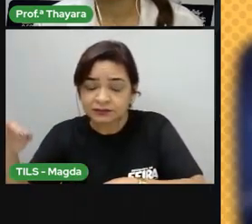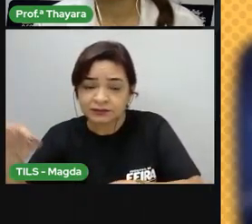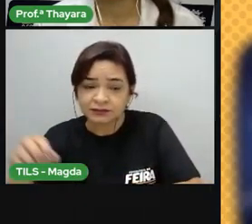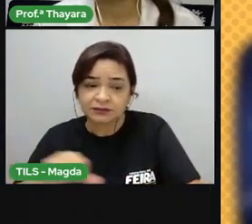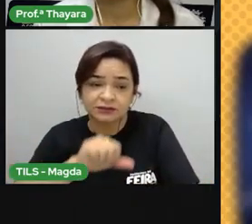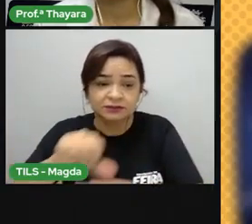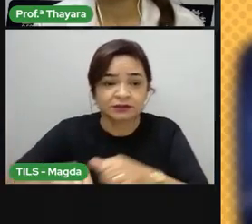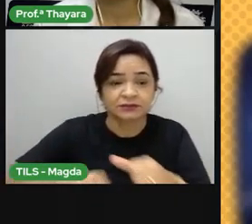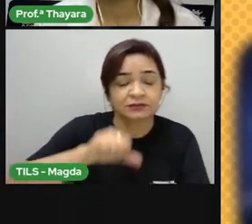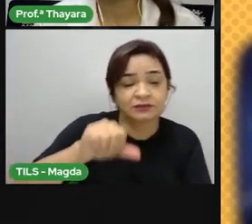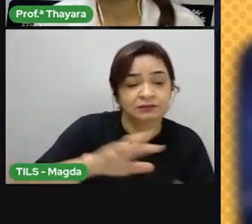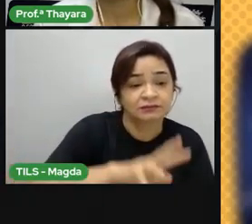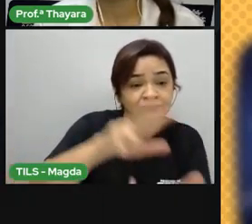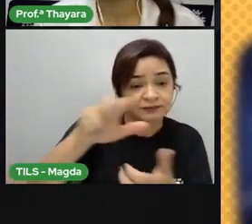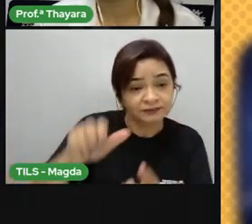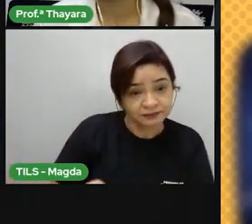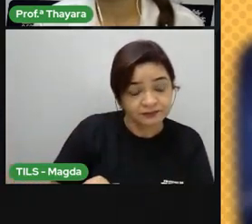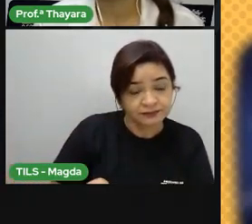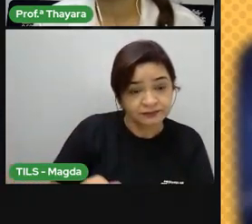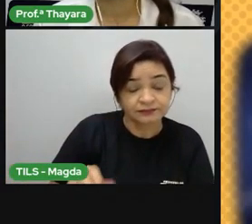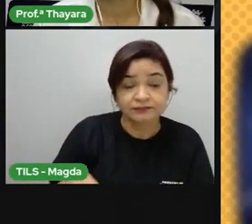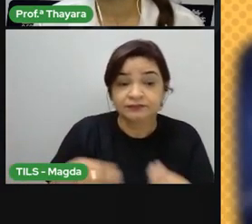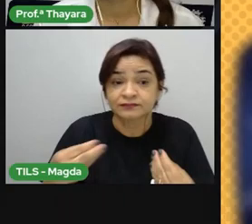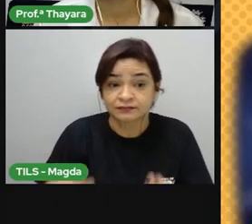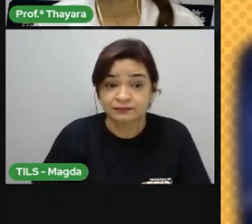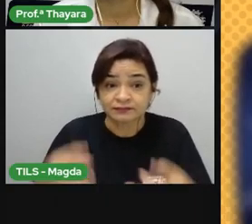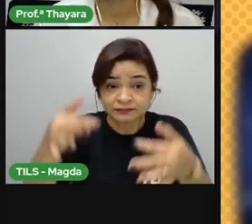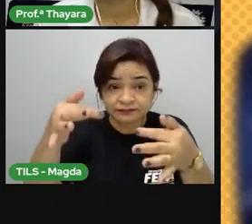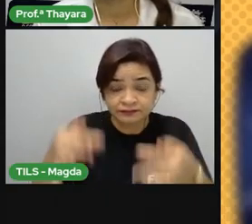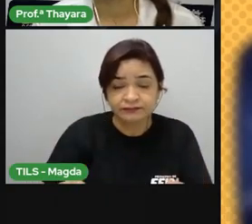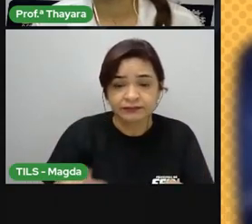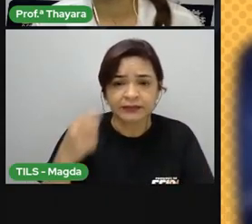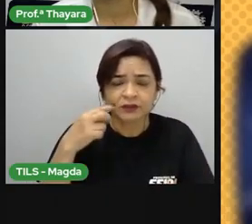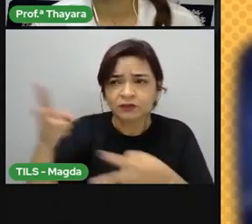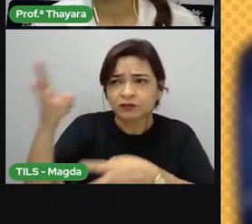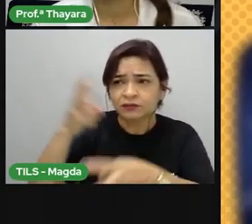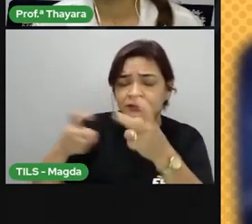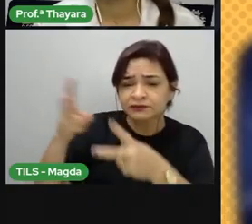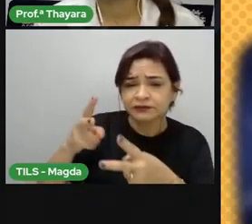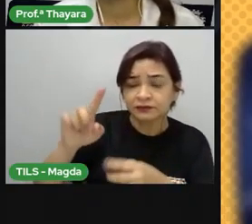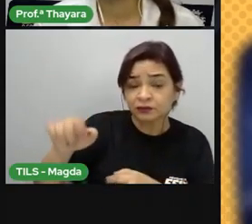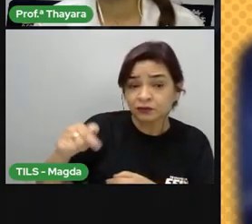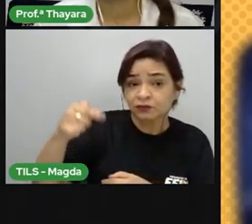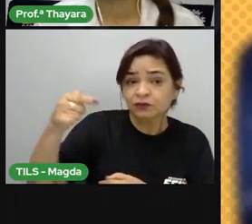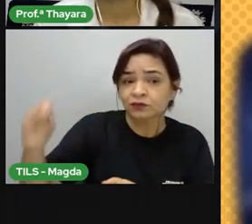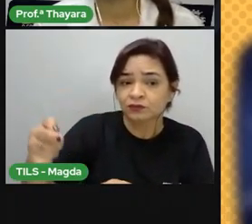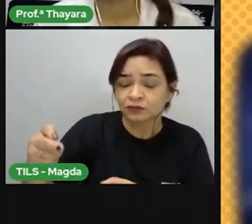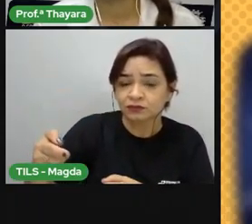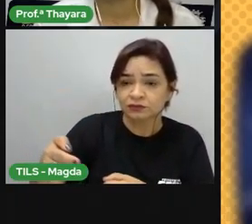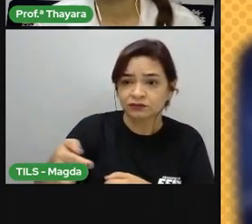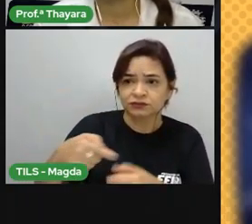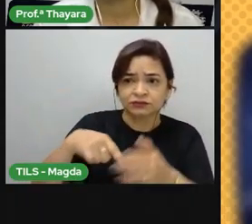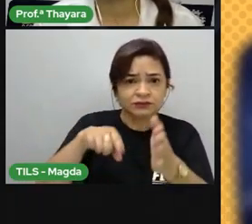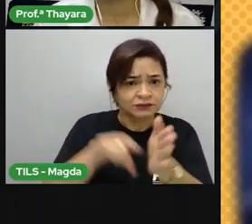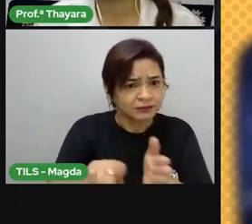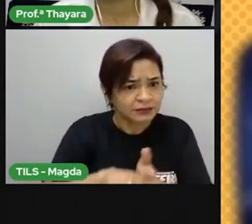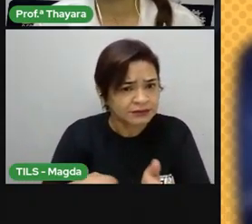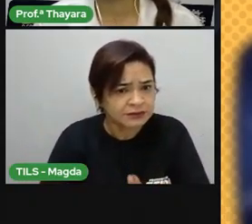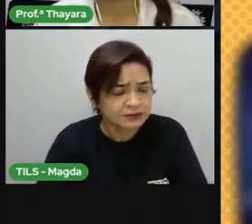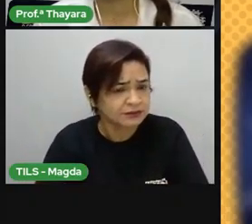nas estratégias de busca. Tal justificativa se confirma quando observamos que outros programas de busca que não pararam durante a pandemia